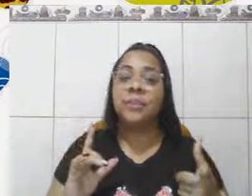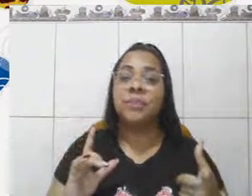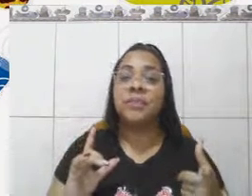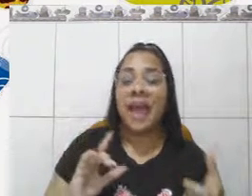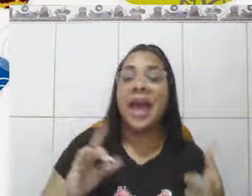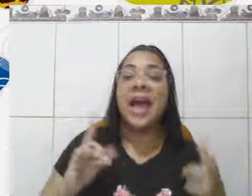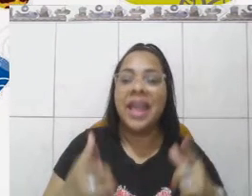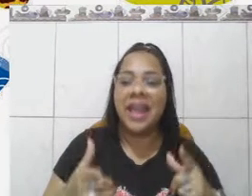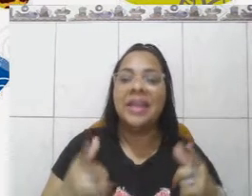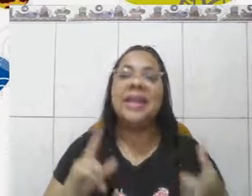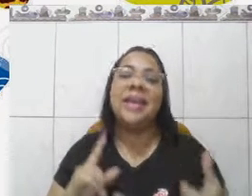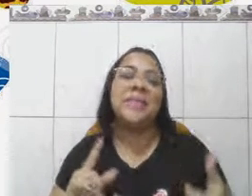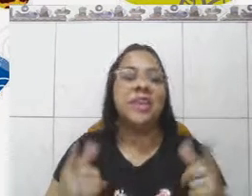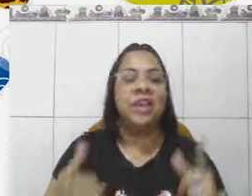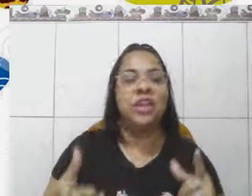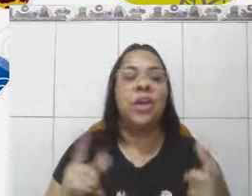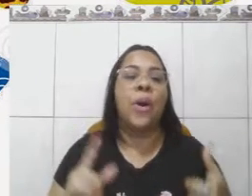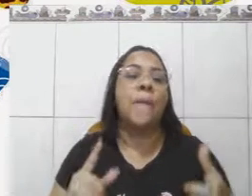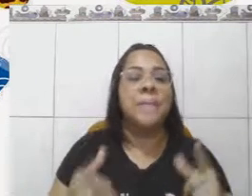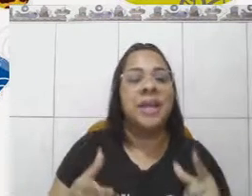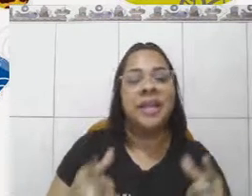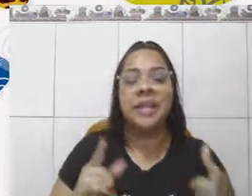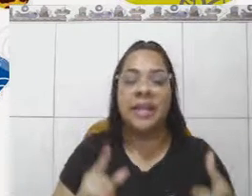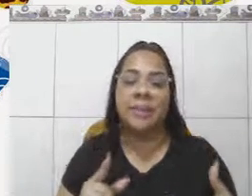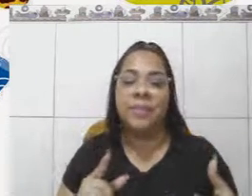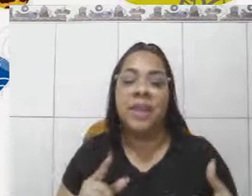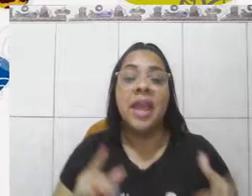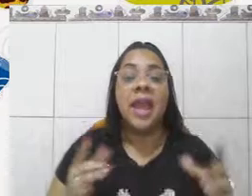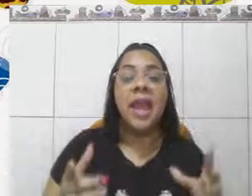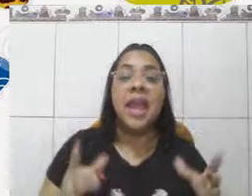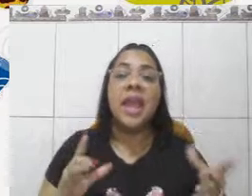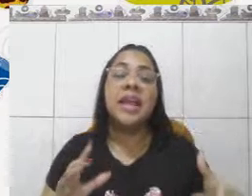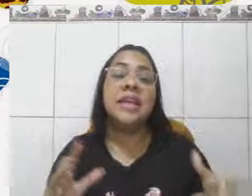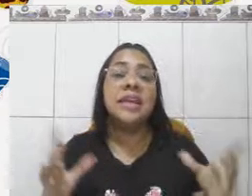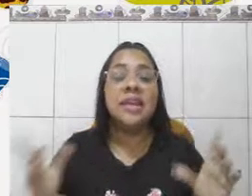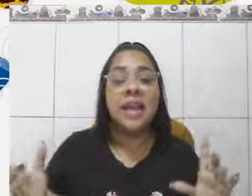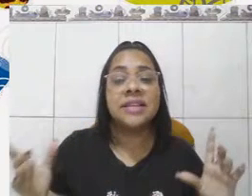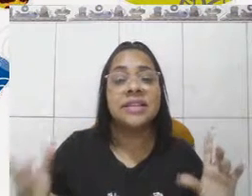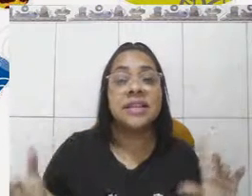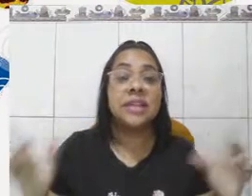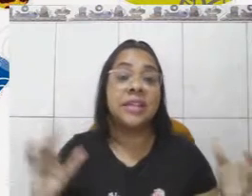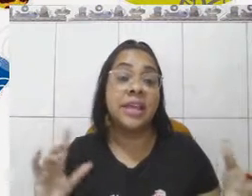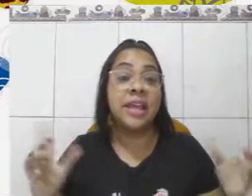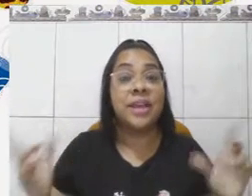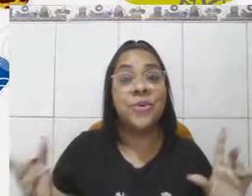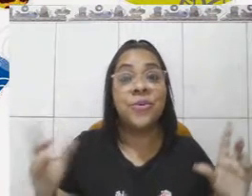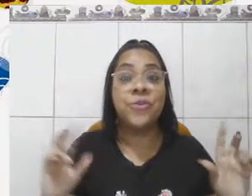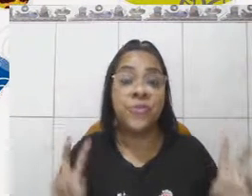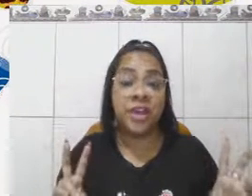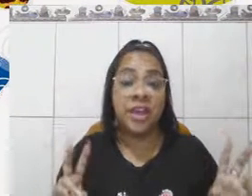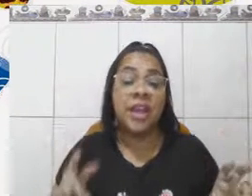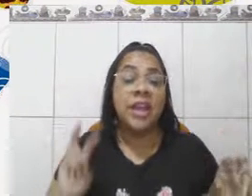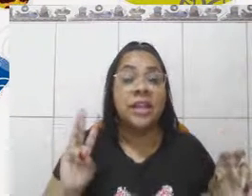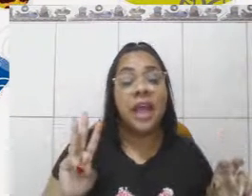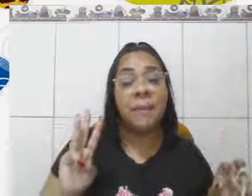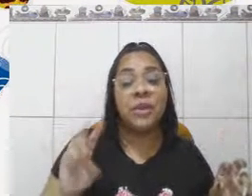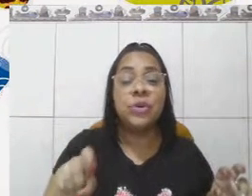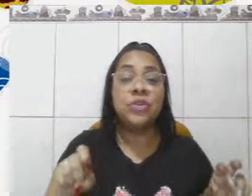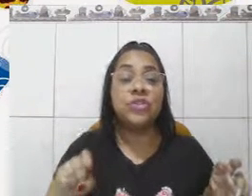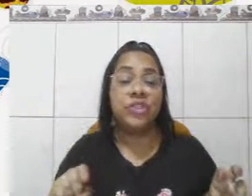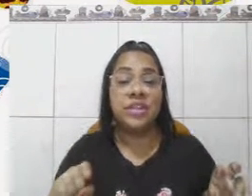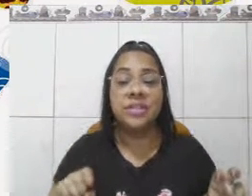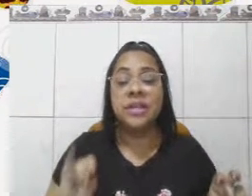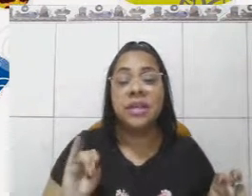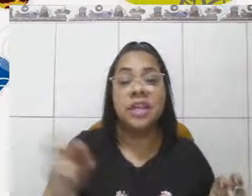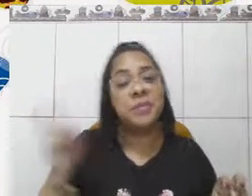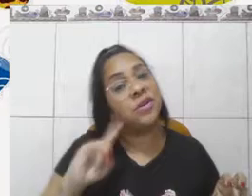J, K, L, M, N, O, P, Q, R, S, T, U, V,